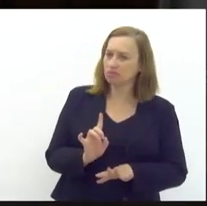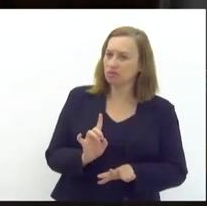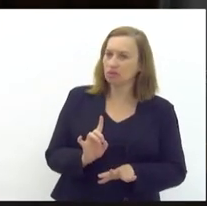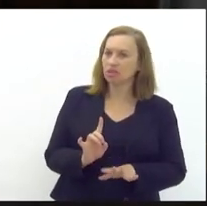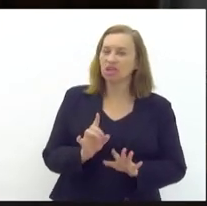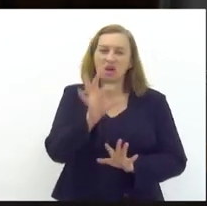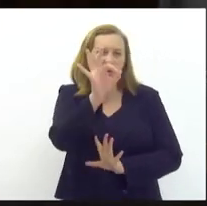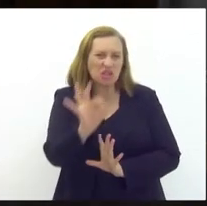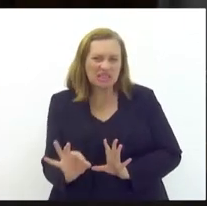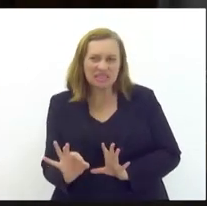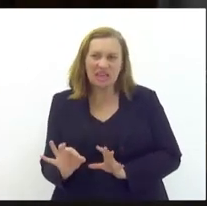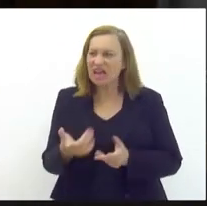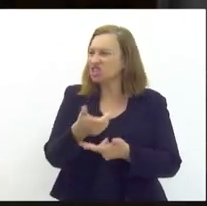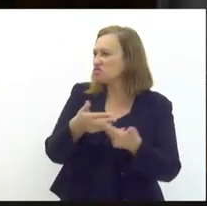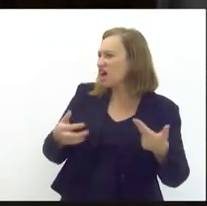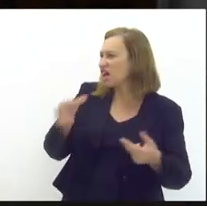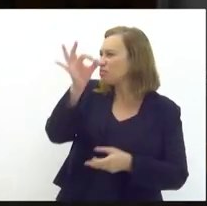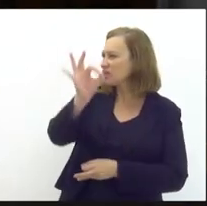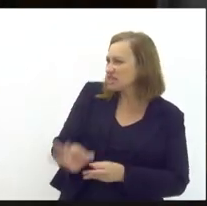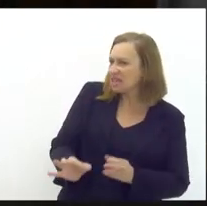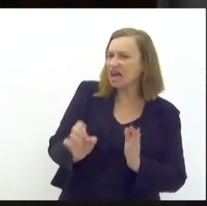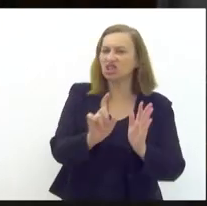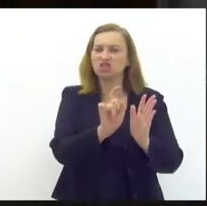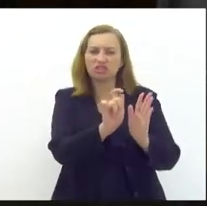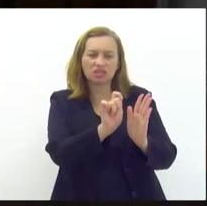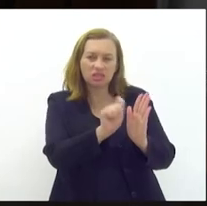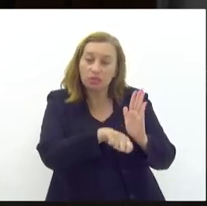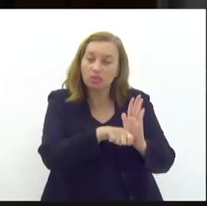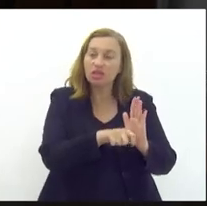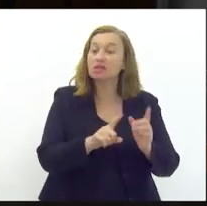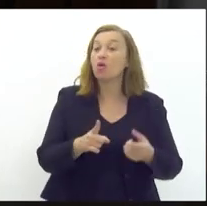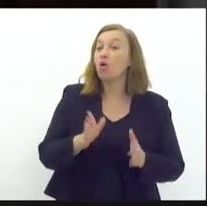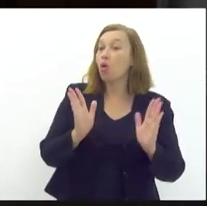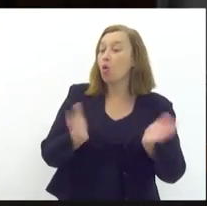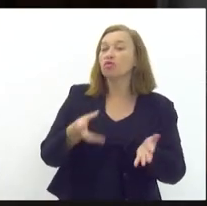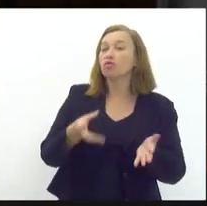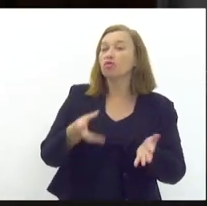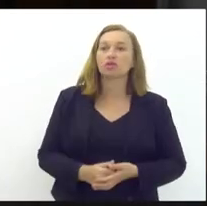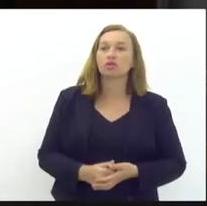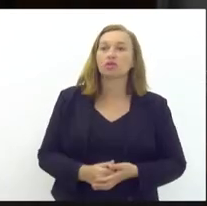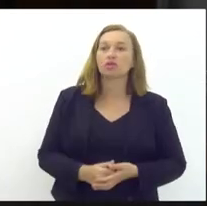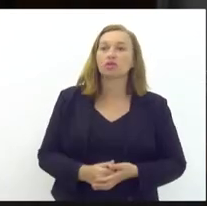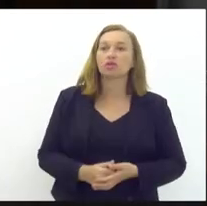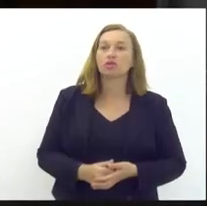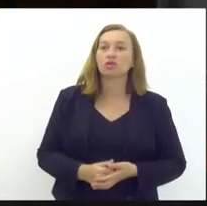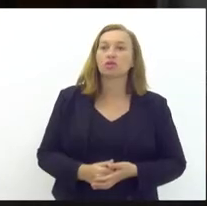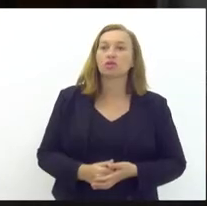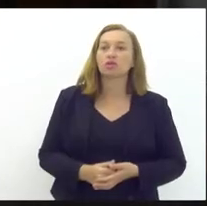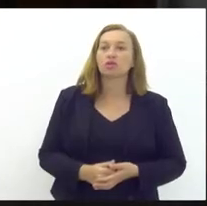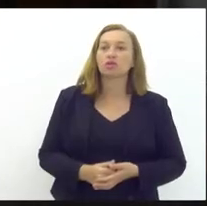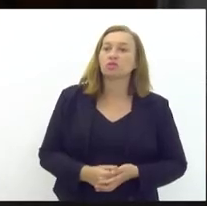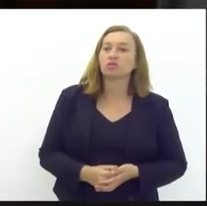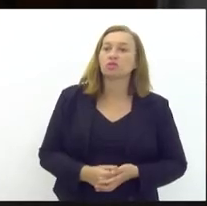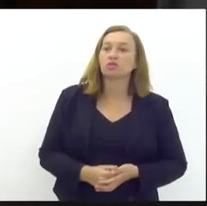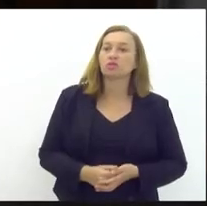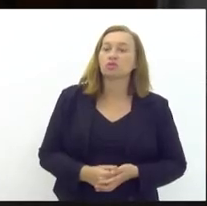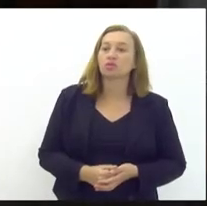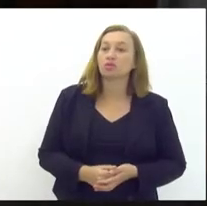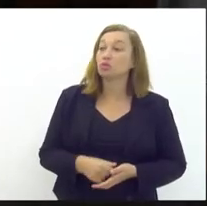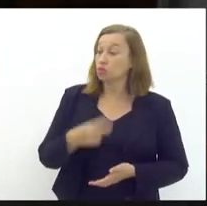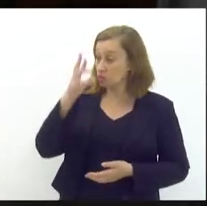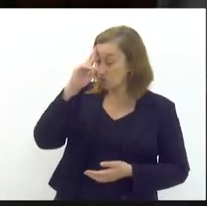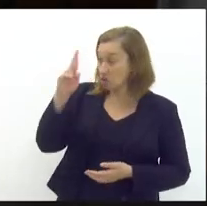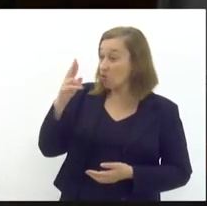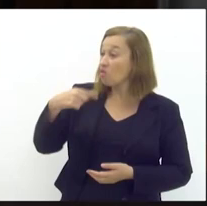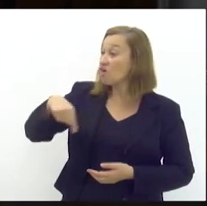de alíquota né de tributação é hoje Deputado Luiz Paulo é quando o sol almoça e vai